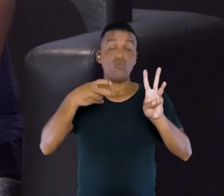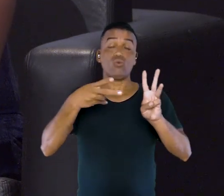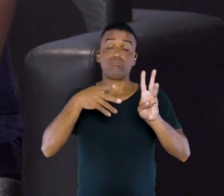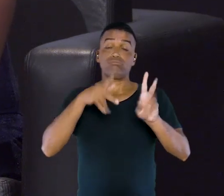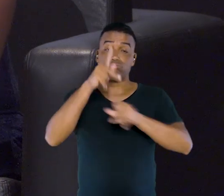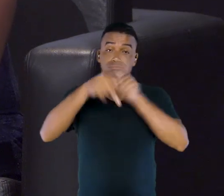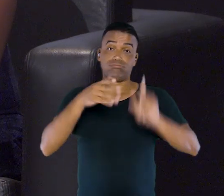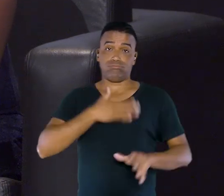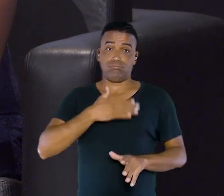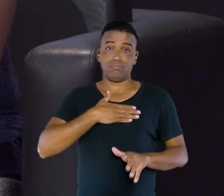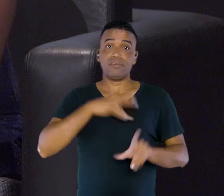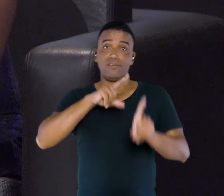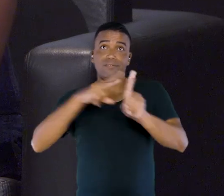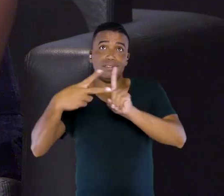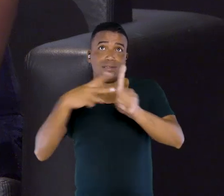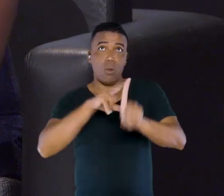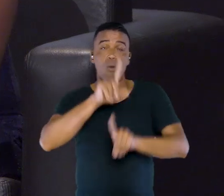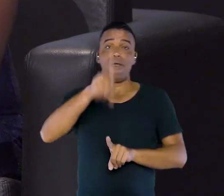Kena,